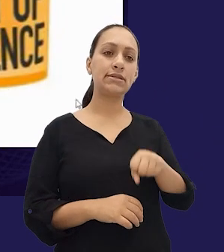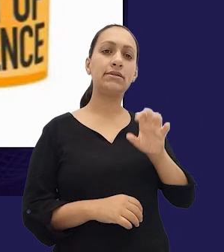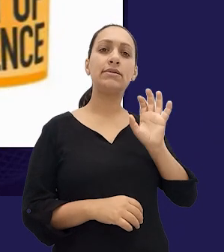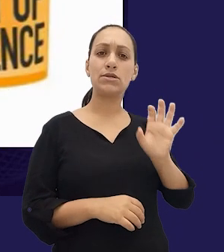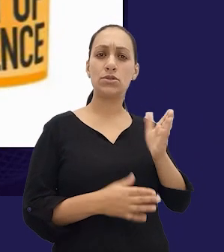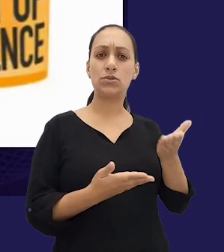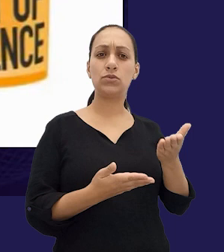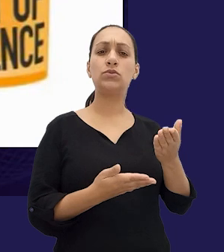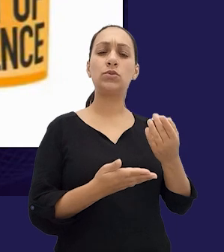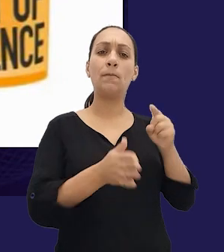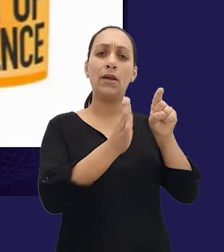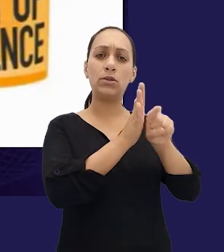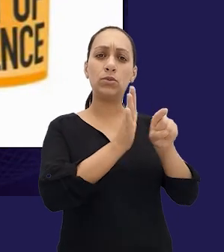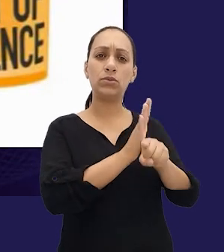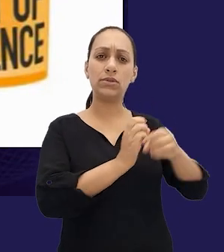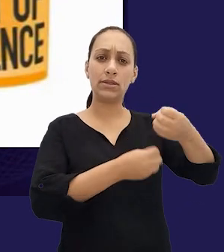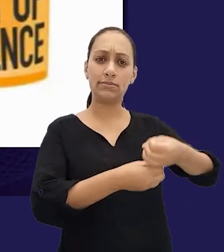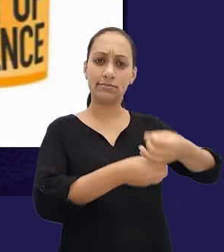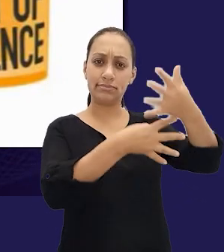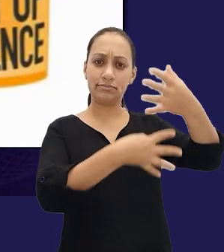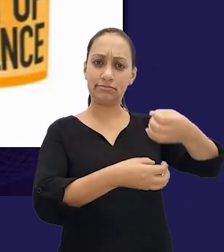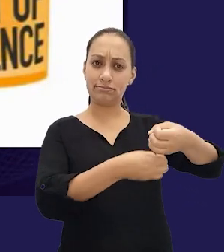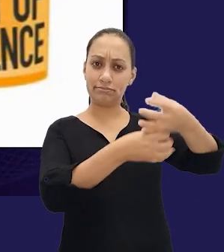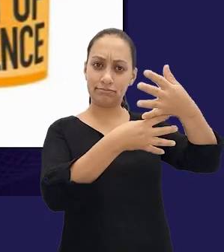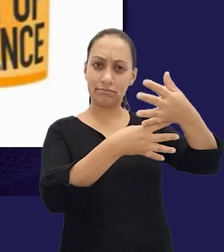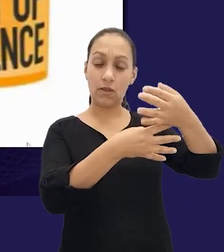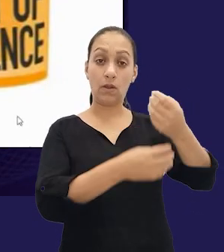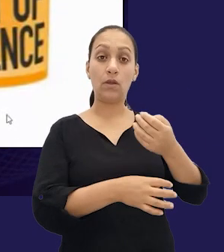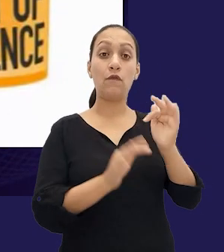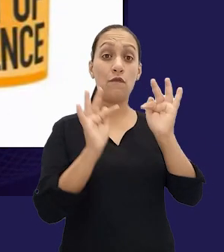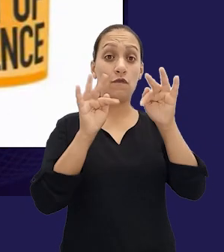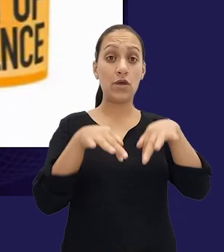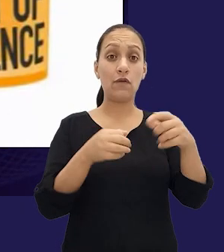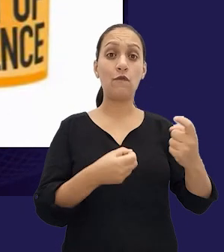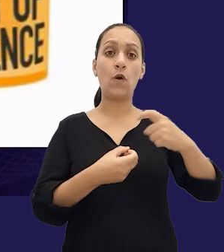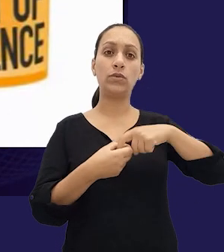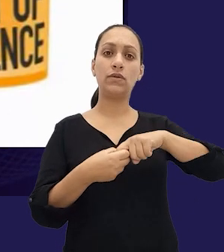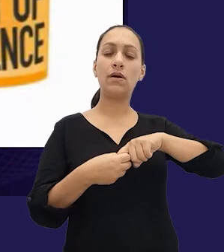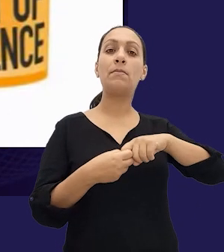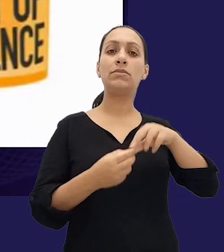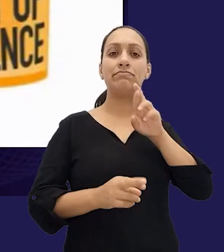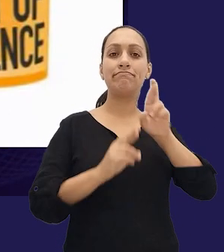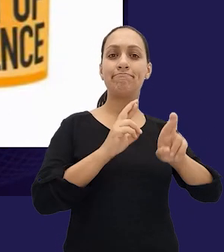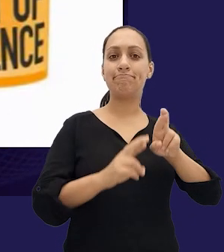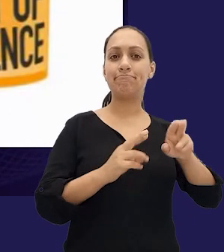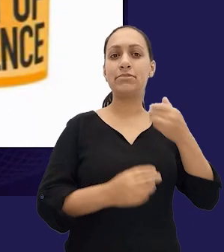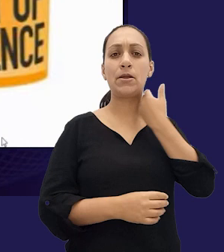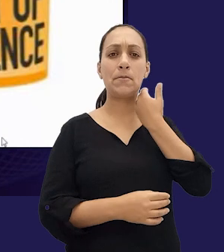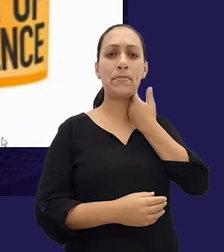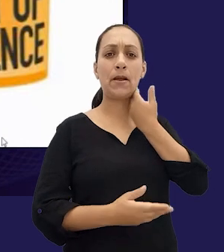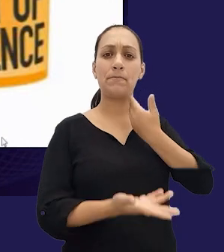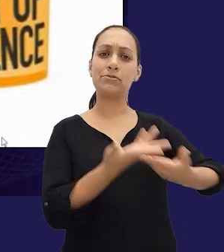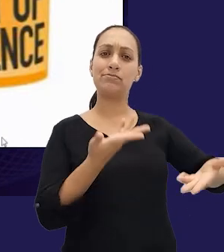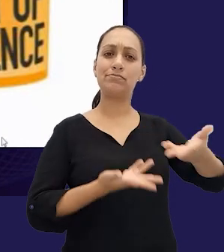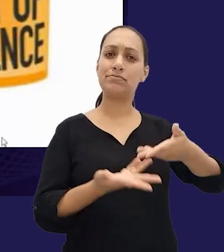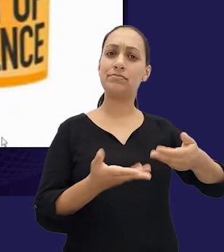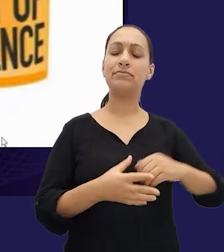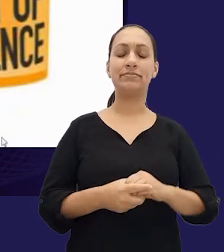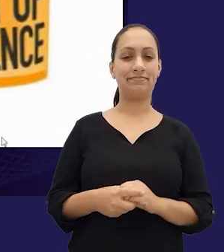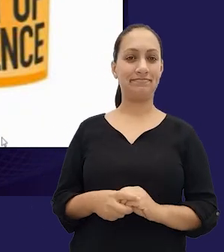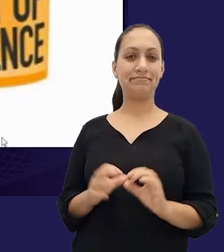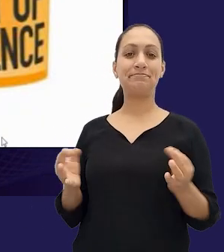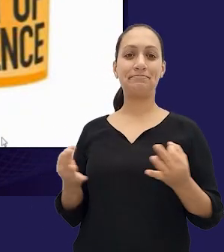ao longo da apresentação, que no final a gente retoma as perguntas e faz um bate-papo, tá bom? Isso aí.